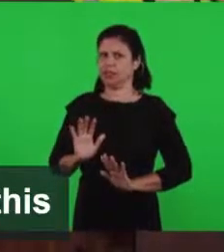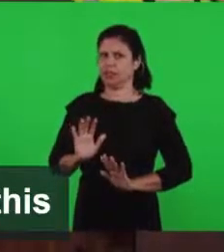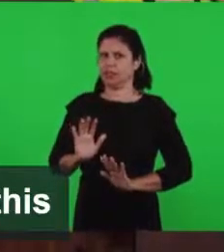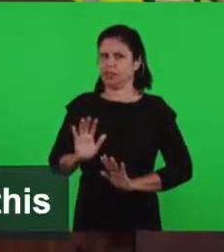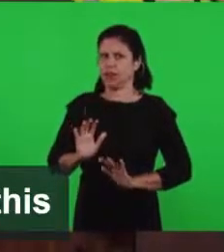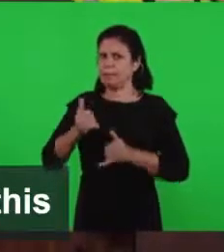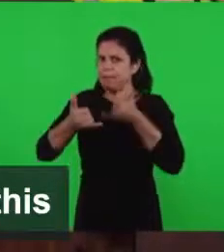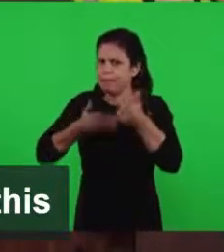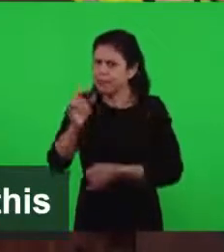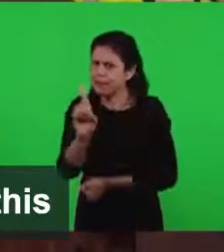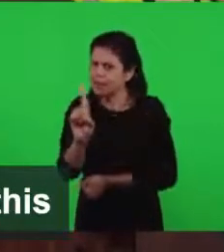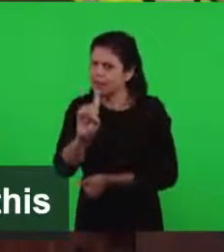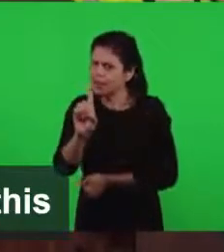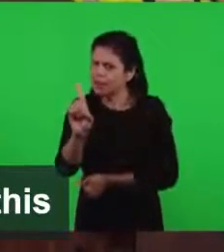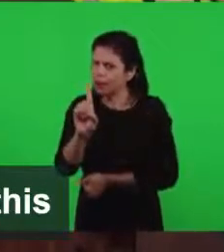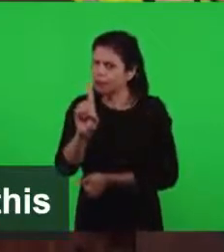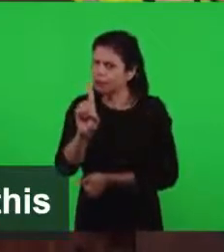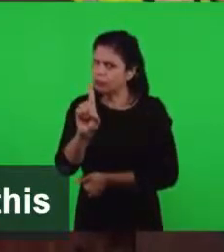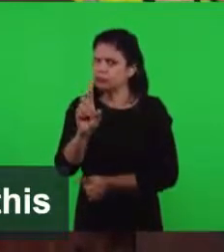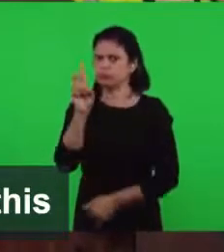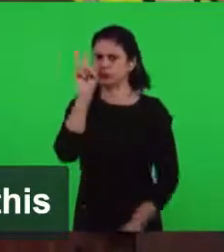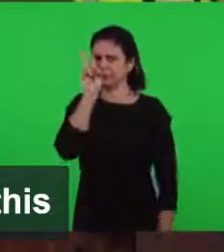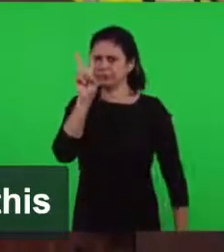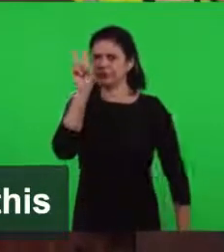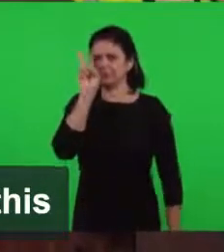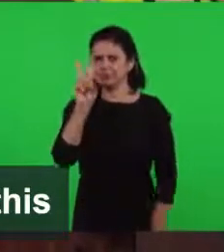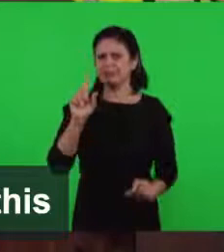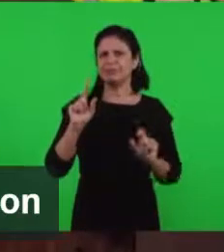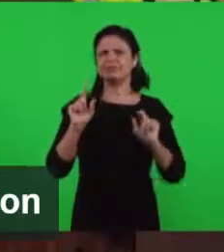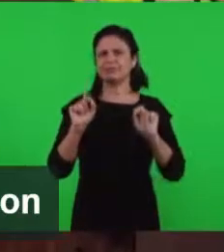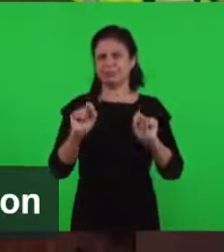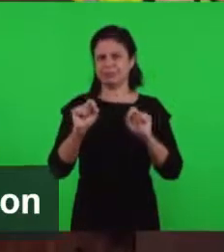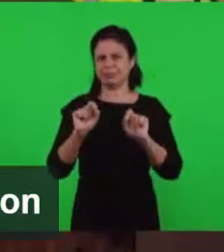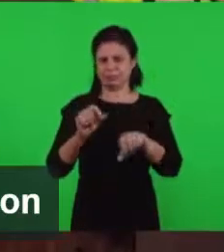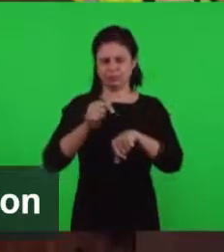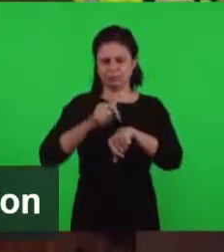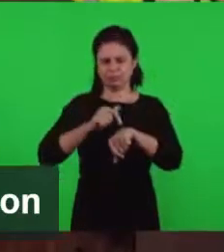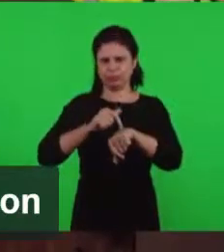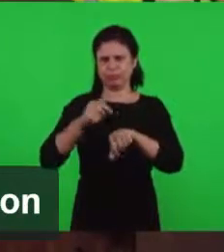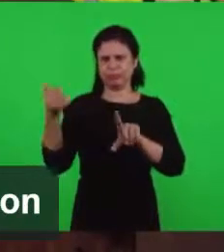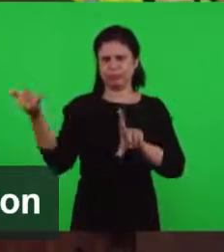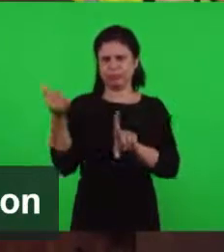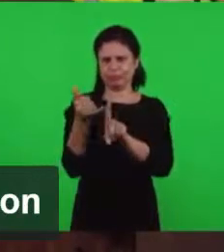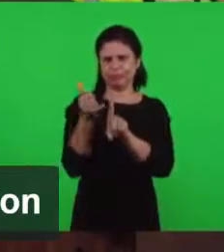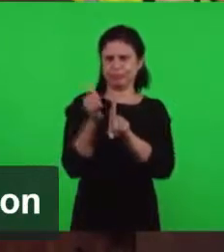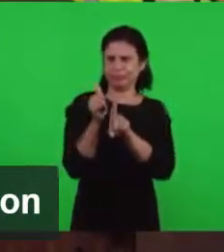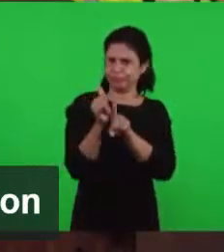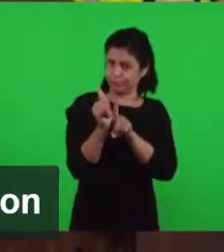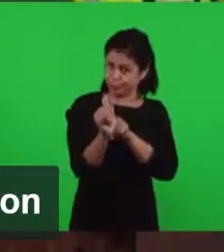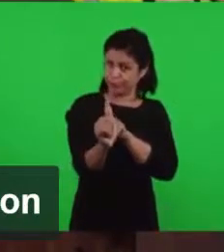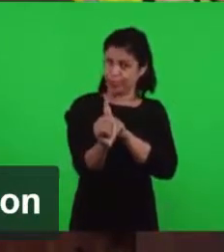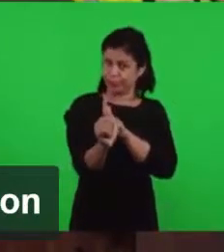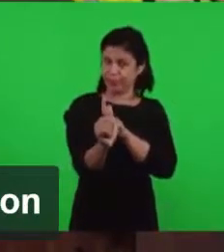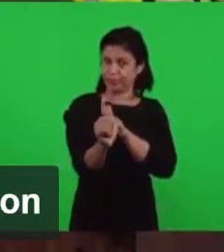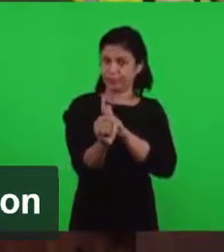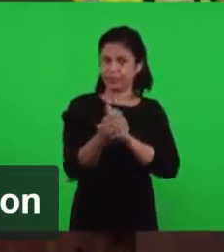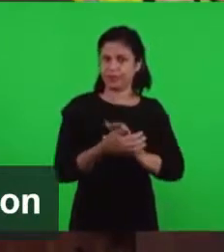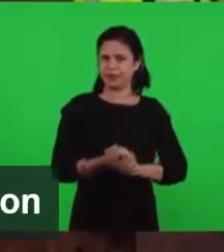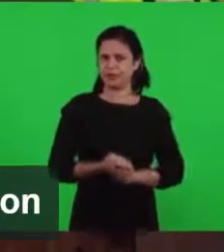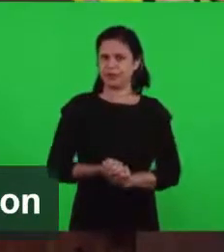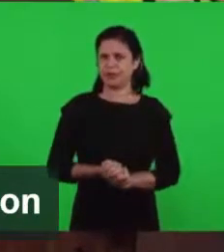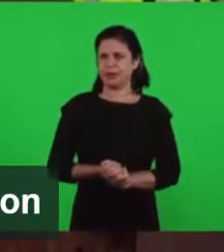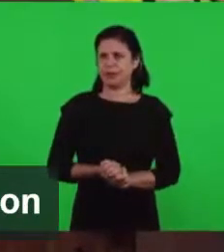mundo é bom lembrar que esse tempo profético é que nessa